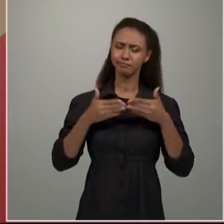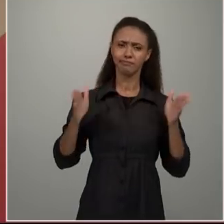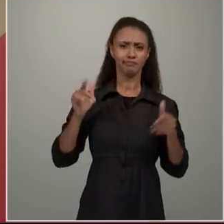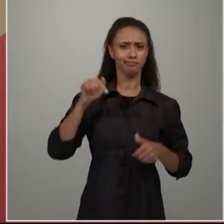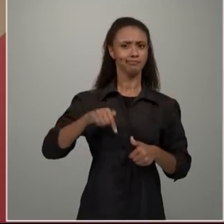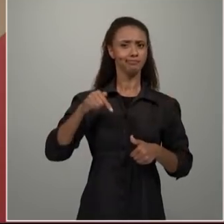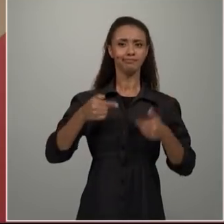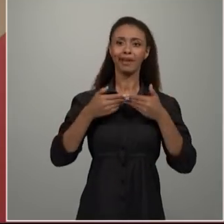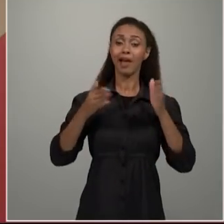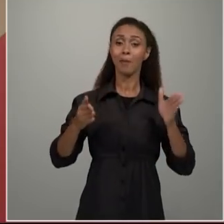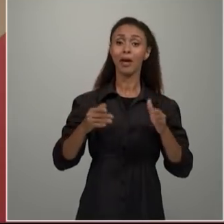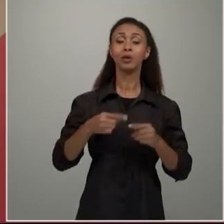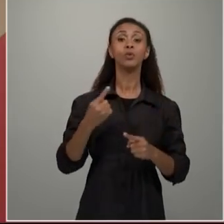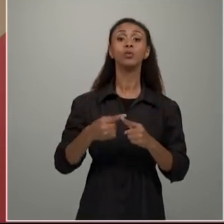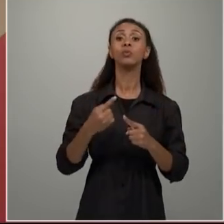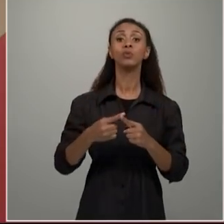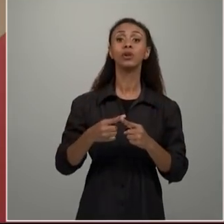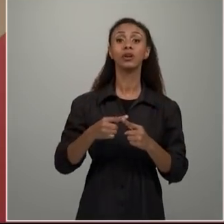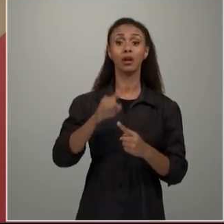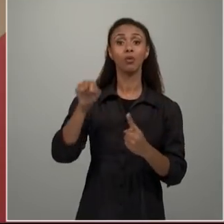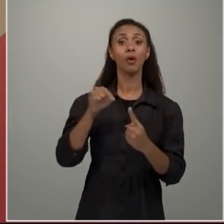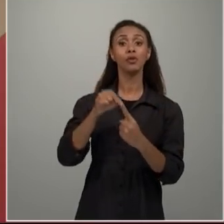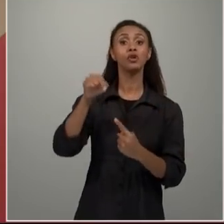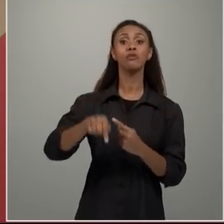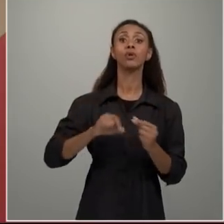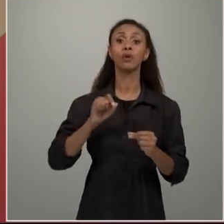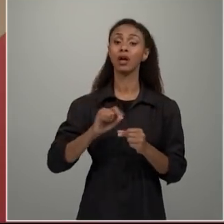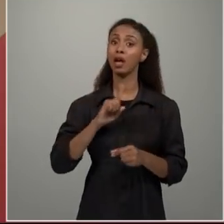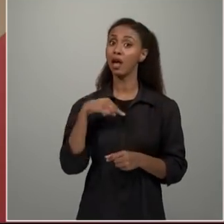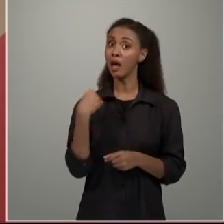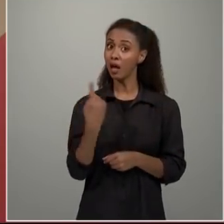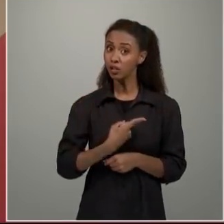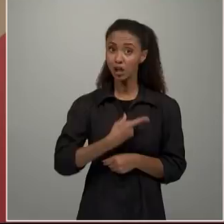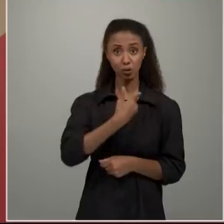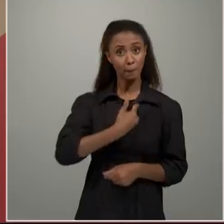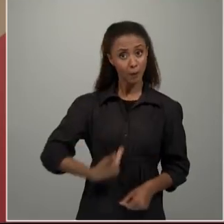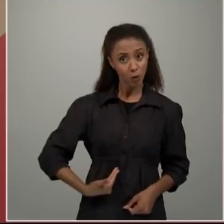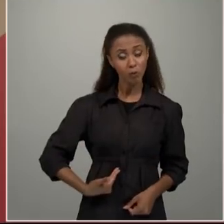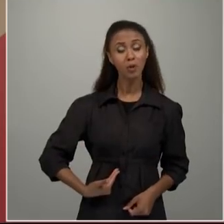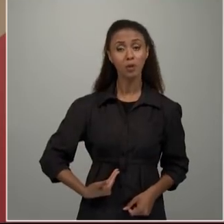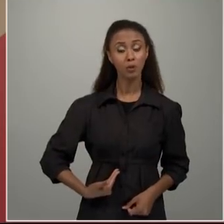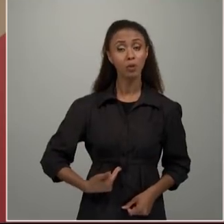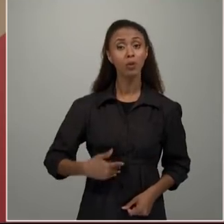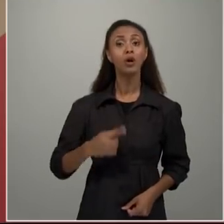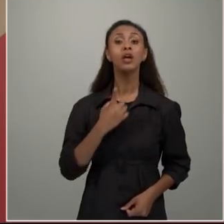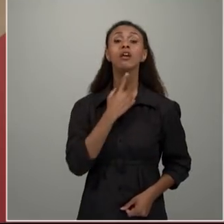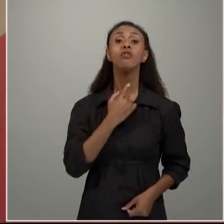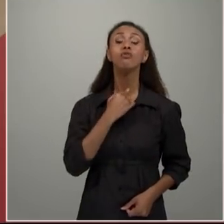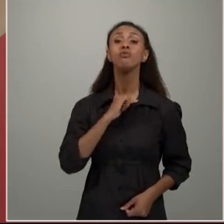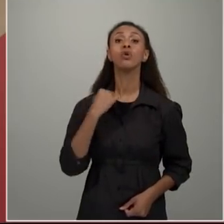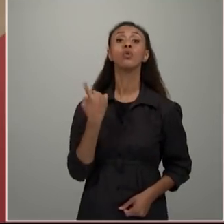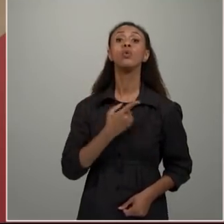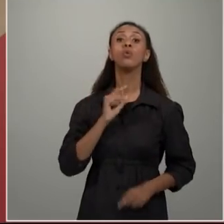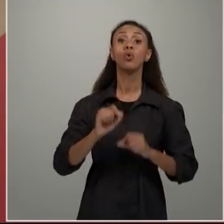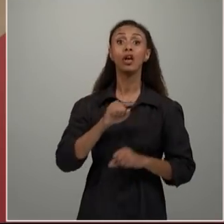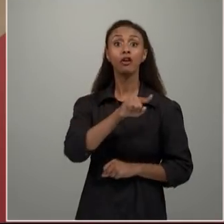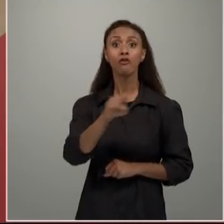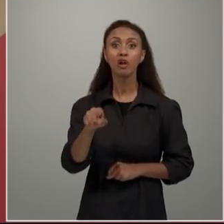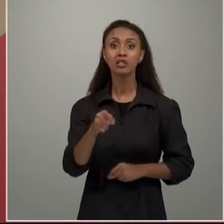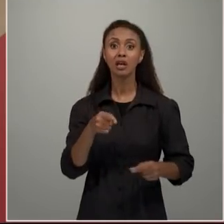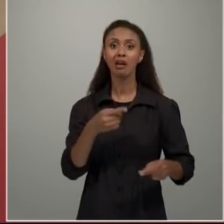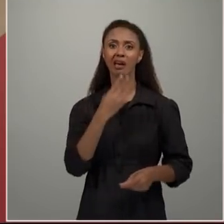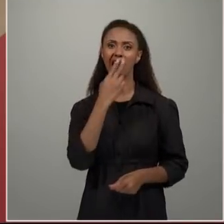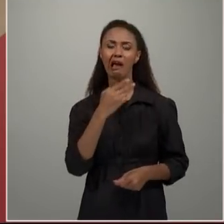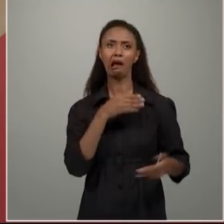o nosso intuito aqui não somos instituição pública e o que a gente mais quer é que você possa tirar as barreiras da língua